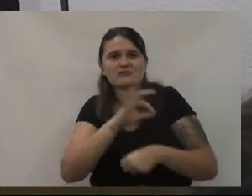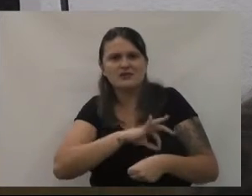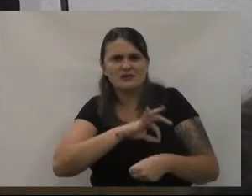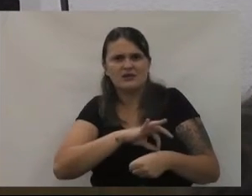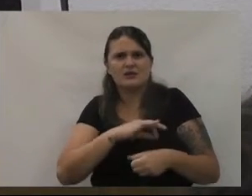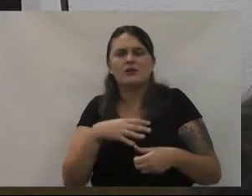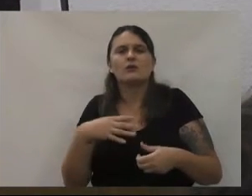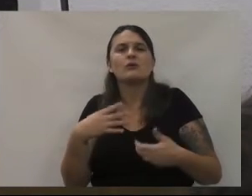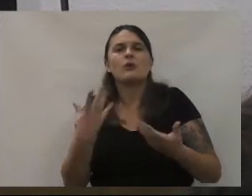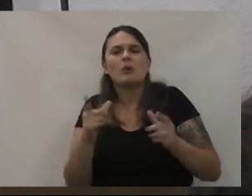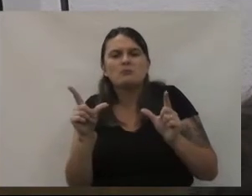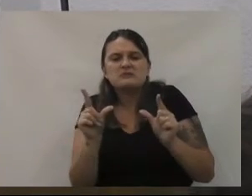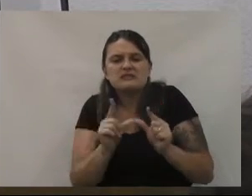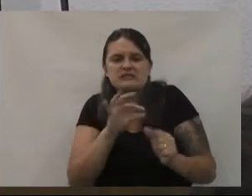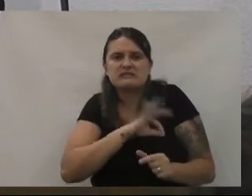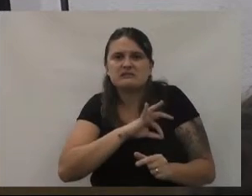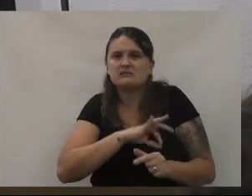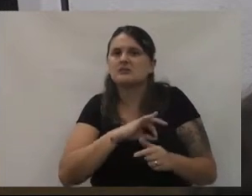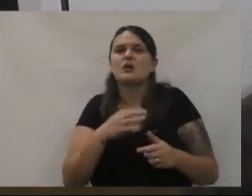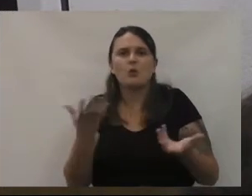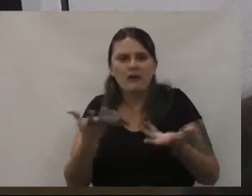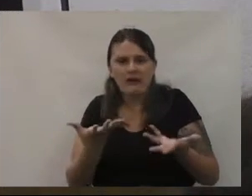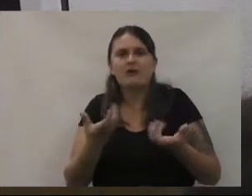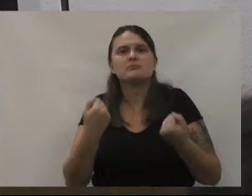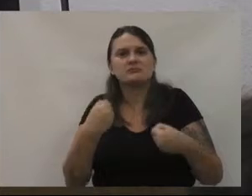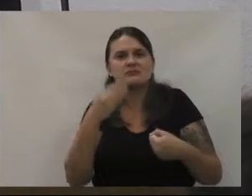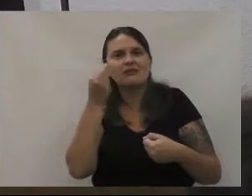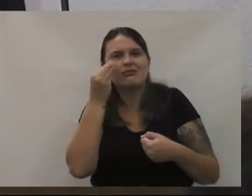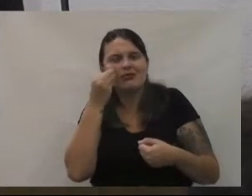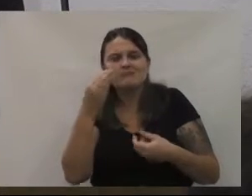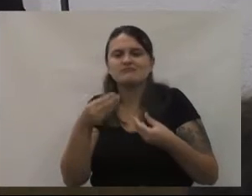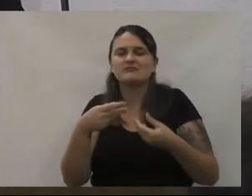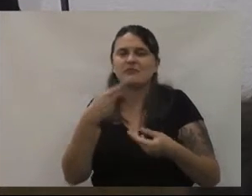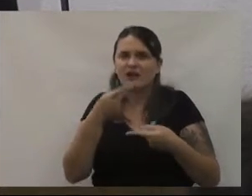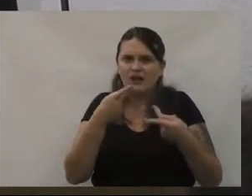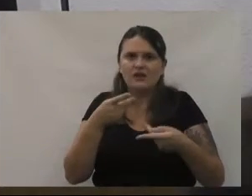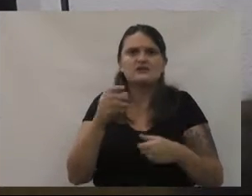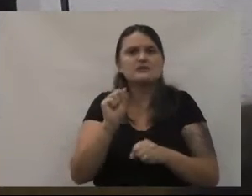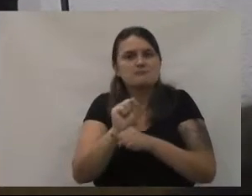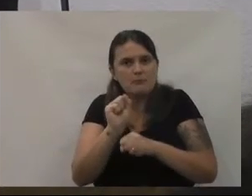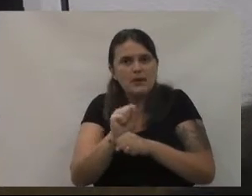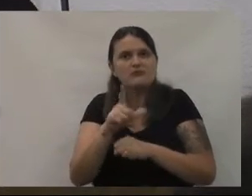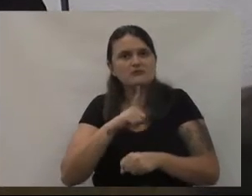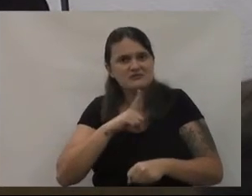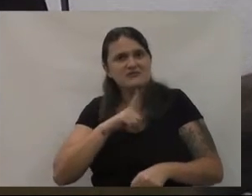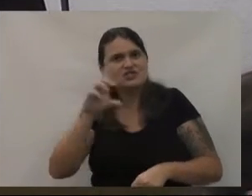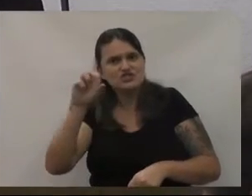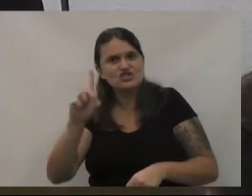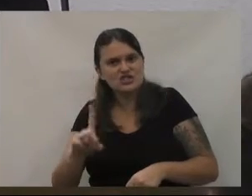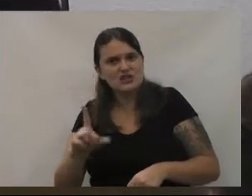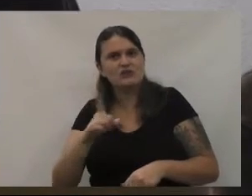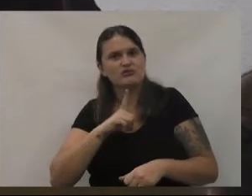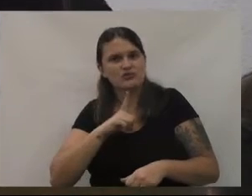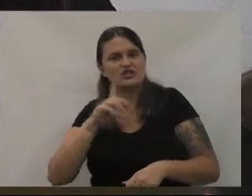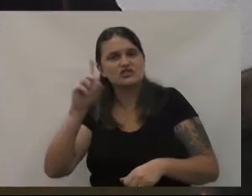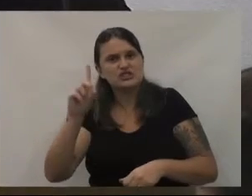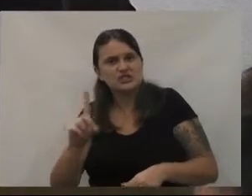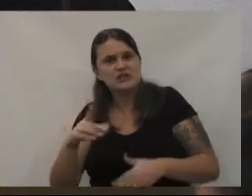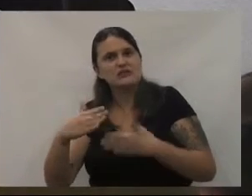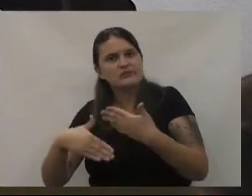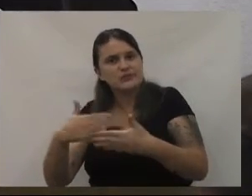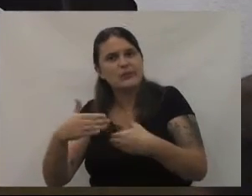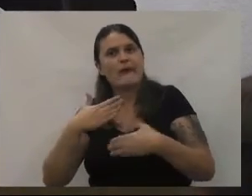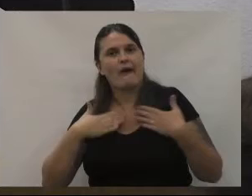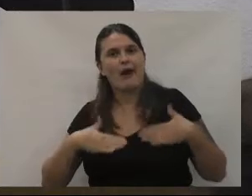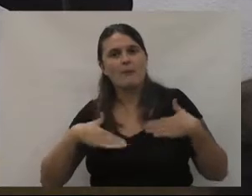dar um benefício mínimo, não quer nem saber. A gente tenta argumentar com eles, não, mas espere, você tem direito adquirido, ninguém vai mexer, mas é